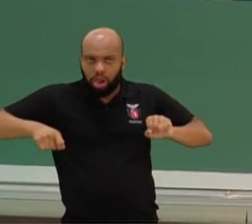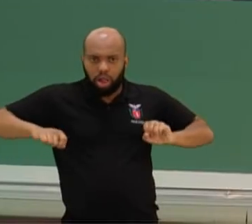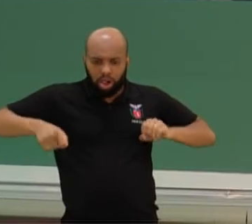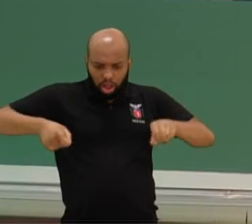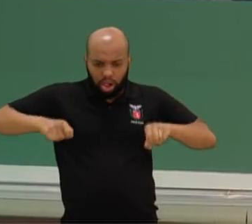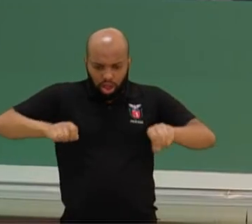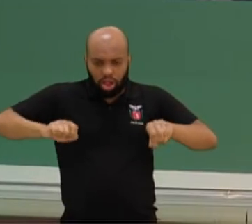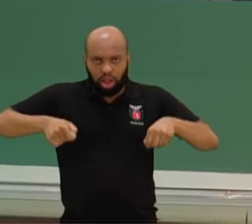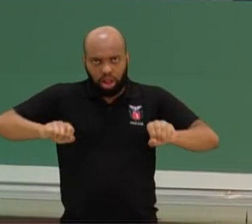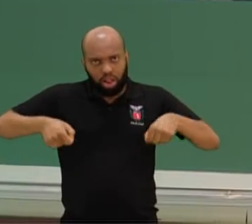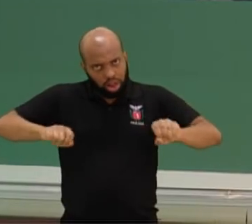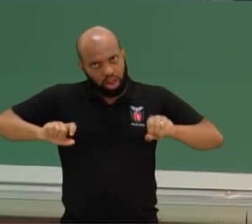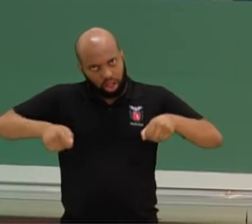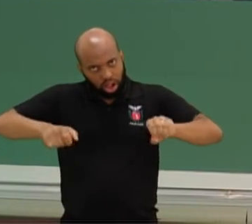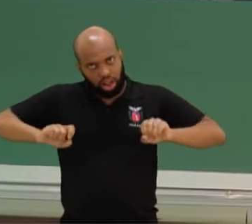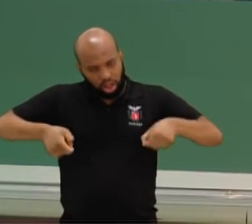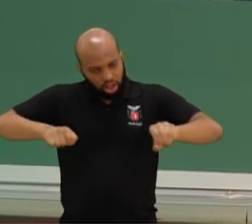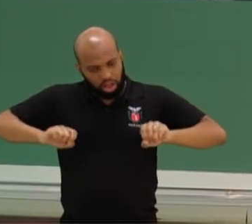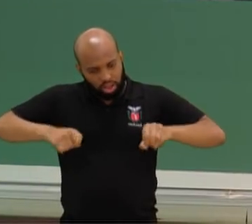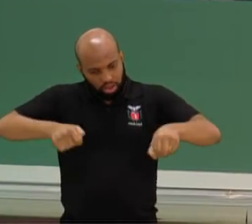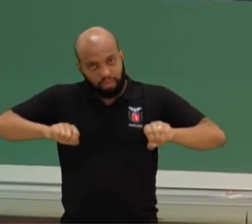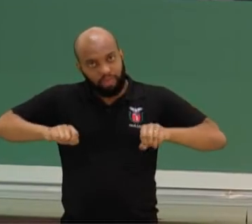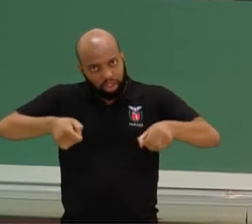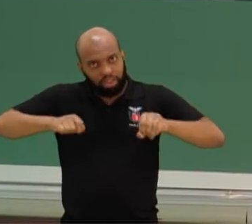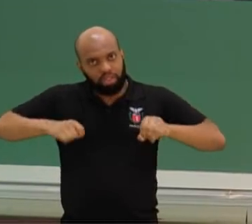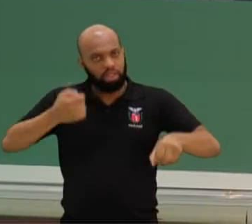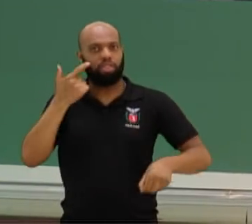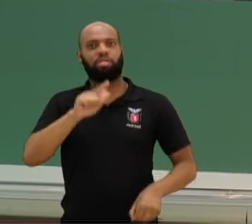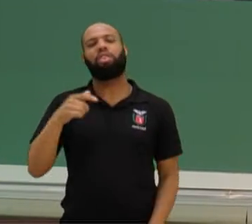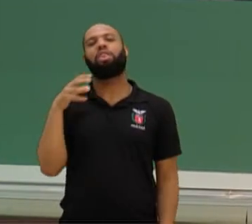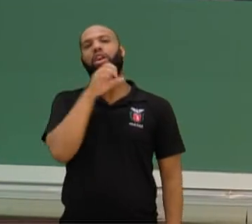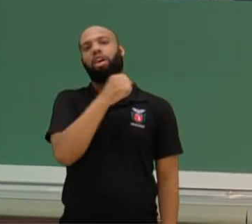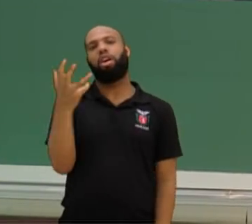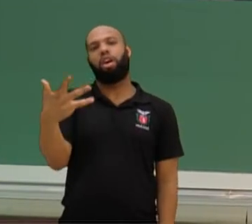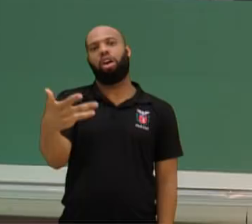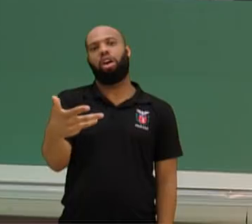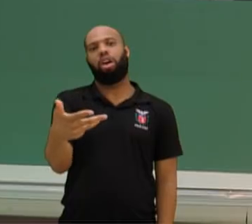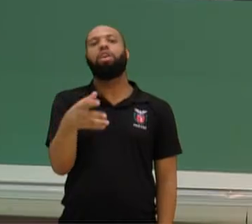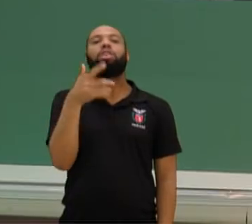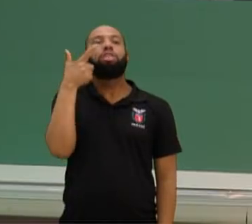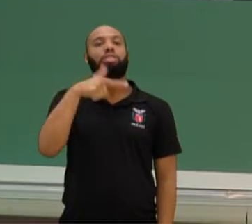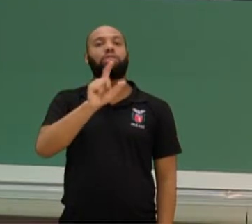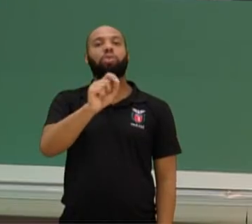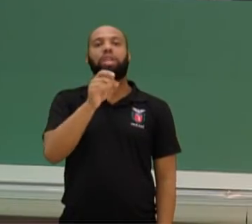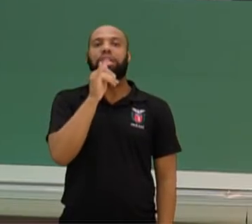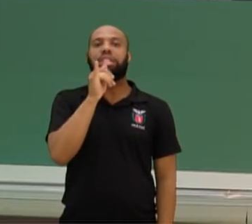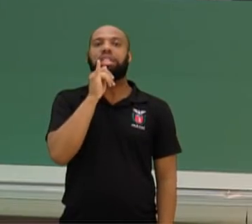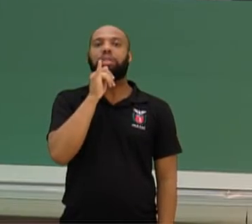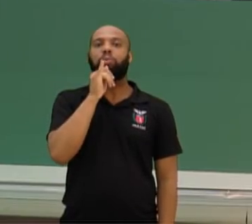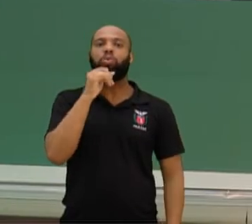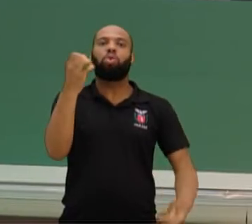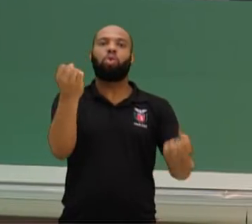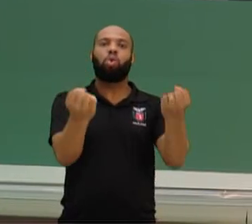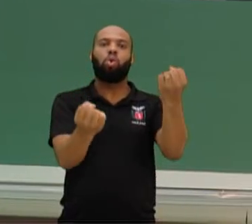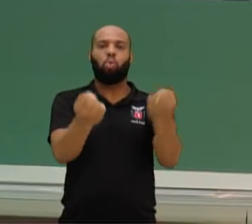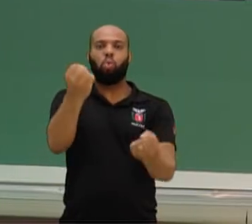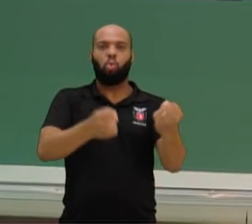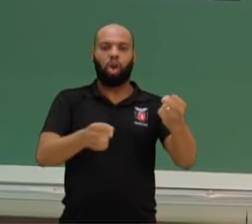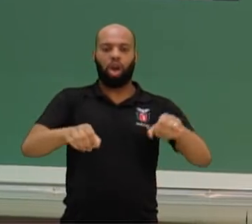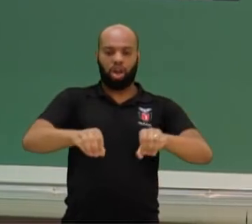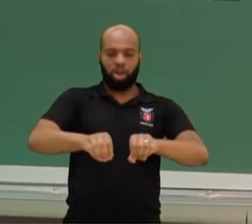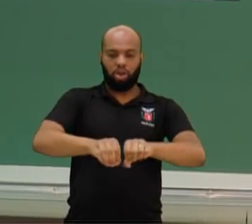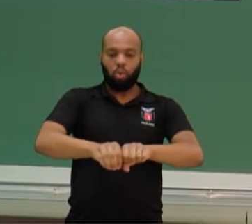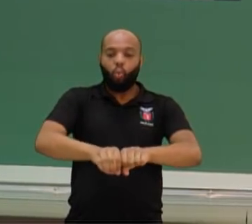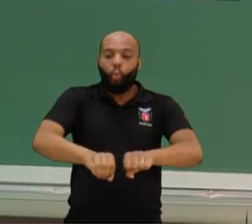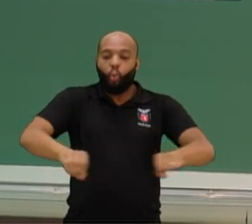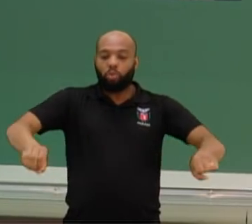movimento muito mais rápido. E aí você tem como conseguir fazer um carro funcionar, por exemplo, usando um pouco menos de força do